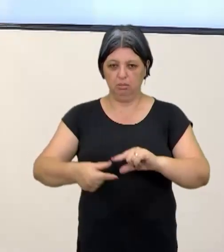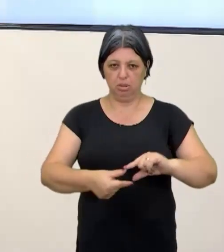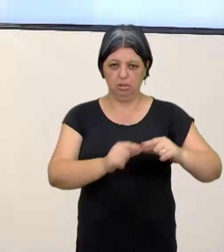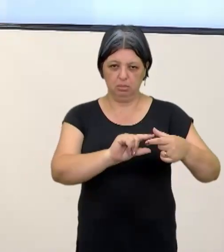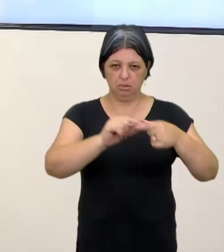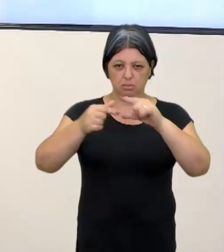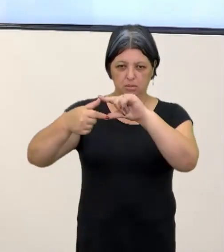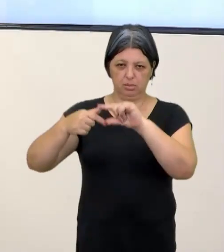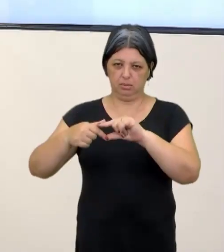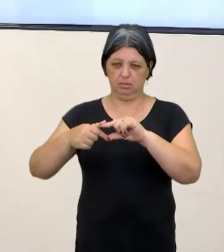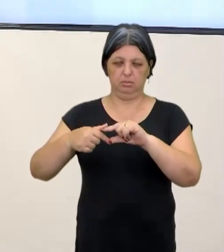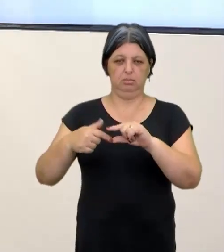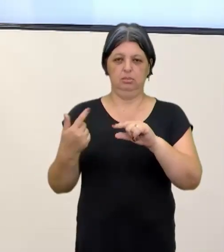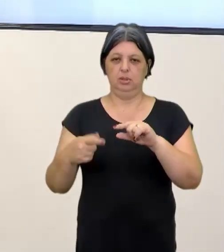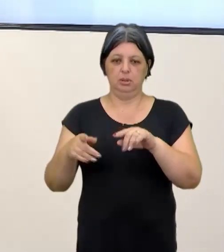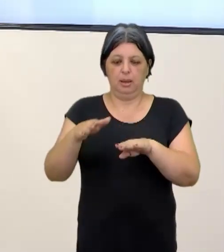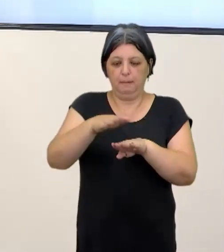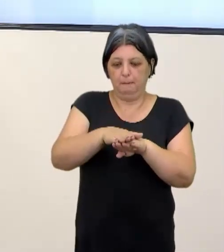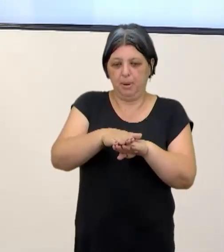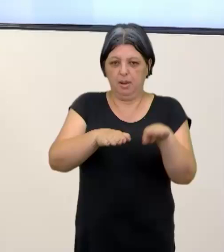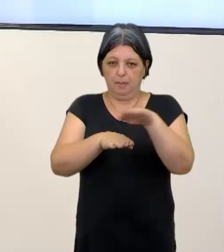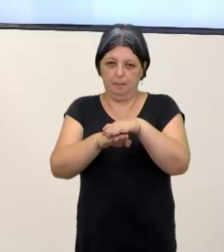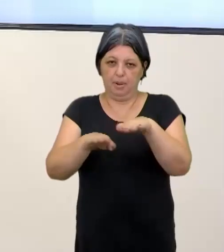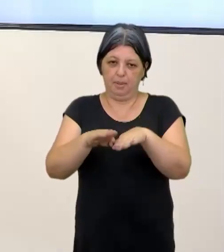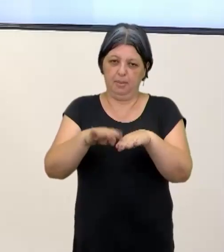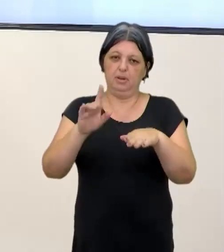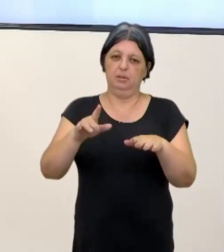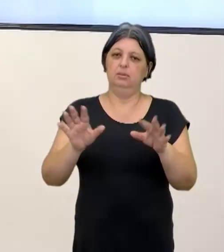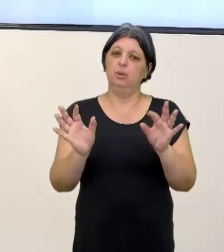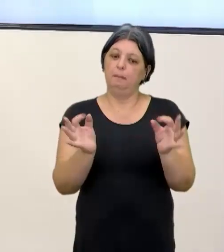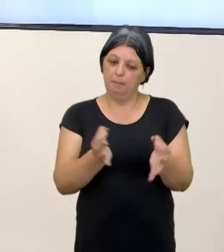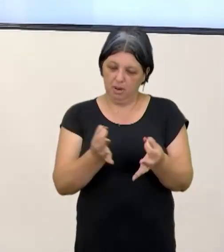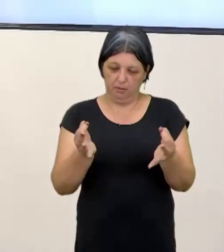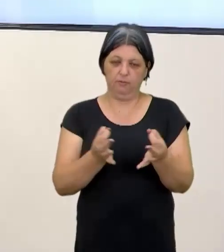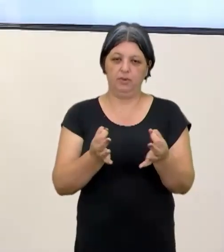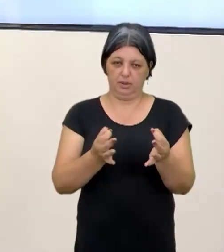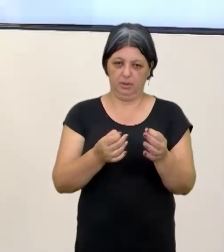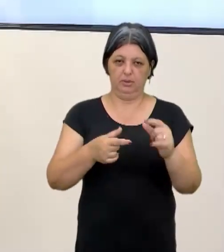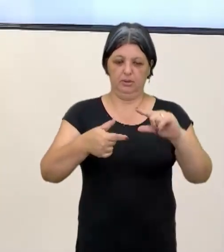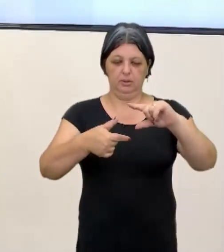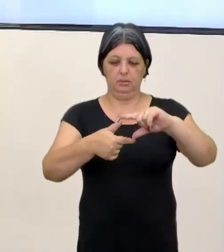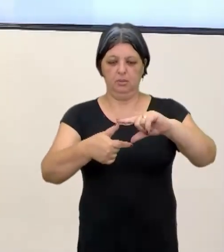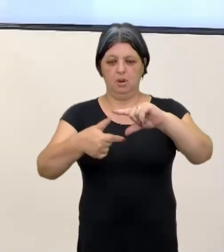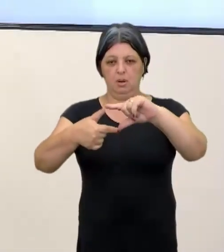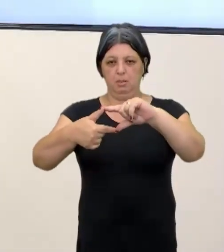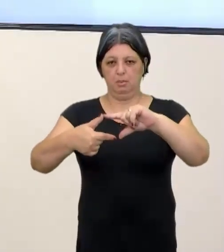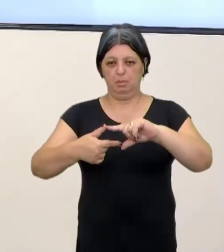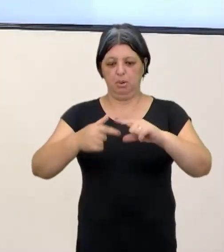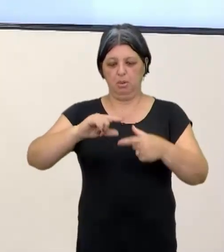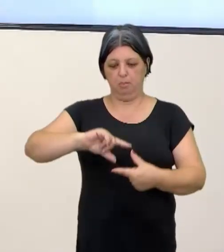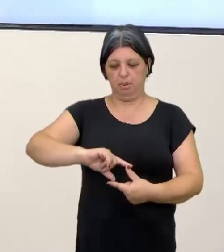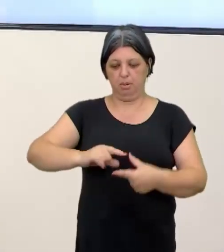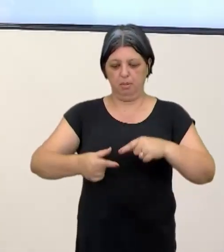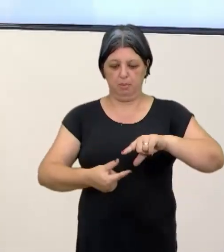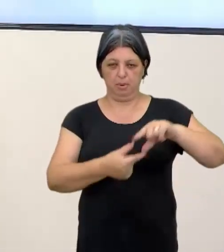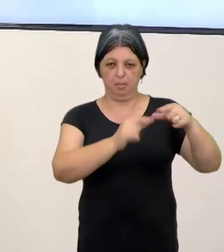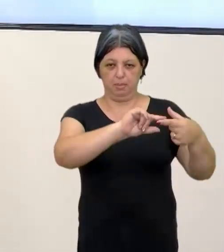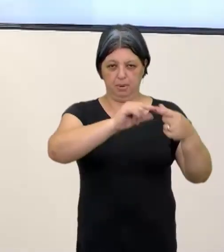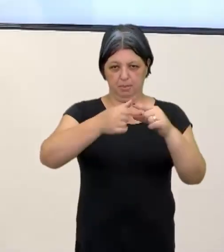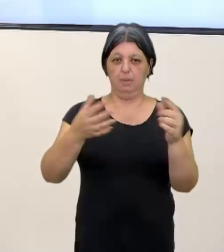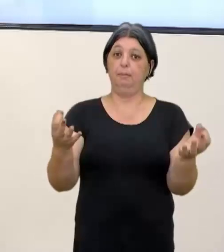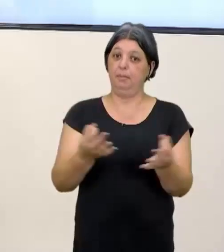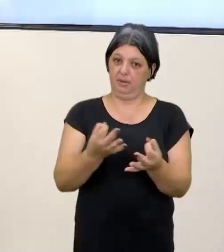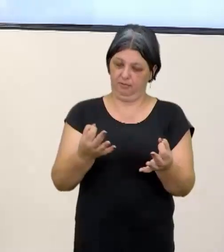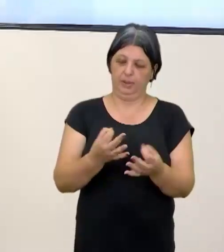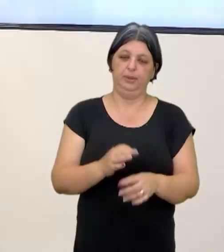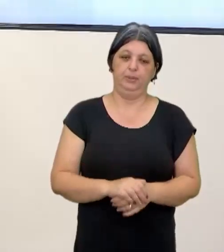sem colocar uma figura em cima da outra. Então, elas estão encaixadas perfeitamente. Ah, tá. Então, encaixes perfeitos. Isso